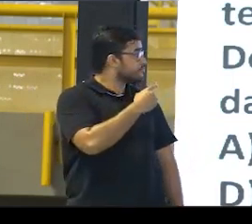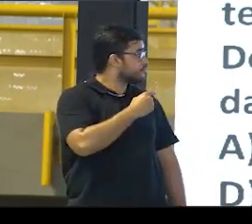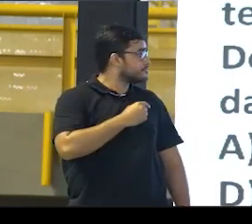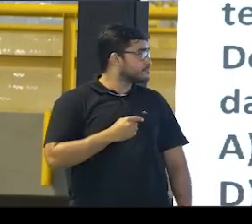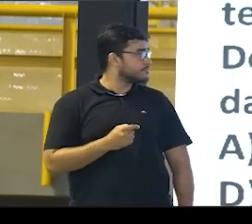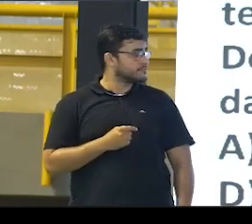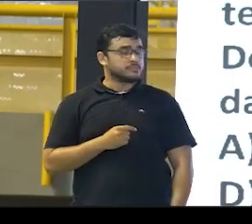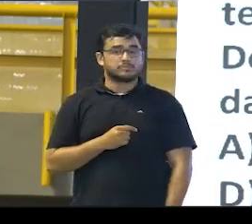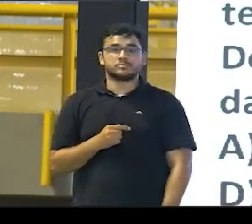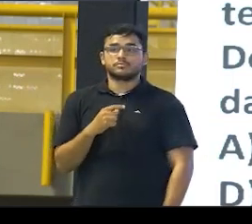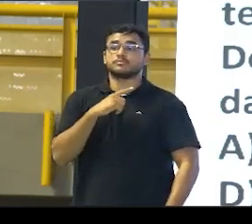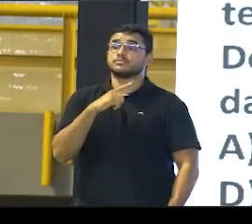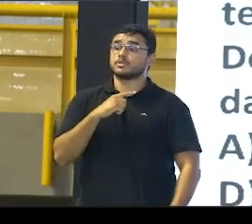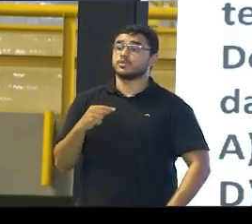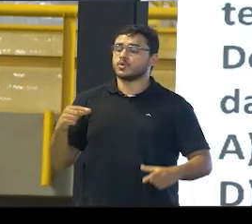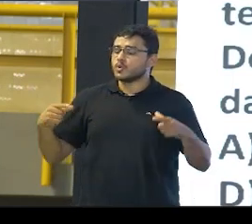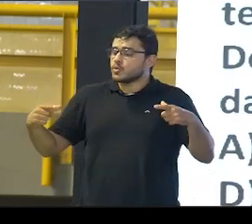Hoje a proporção é